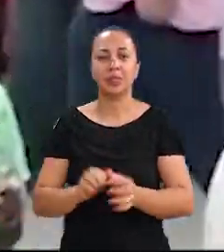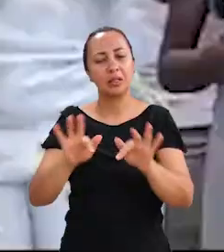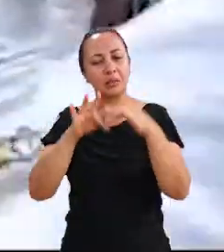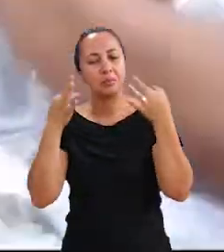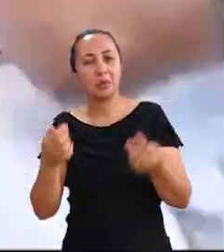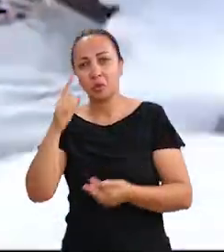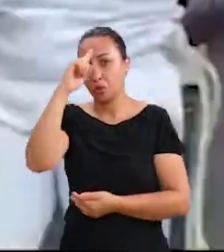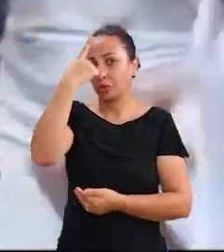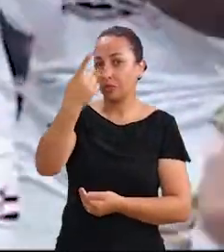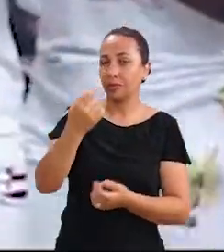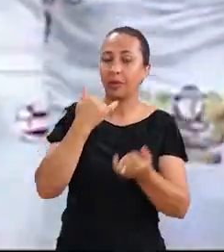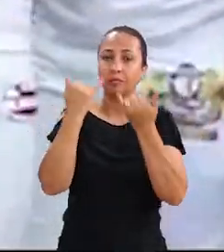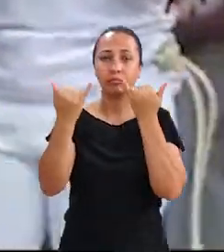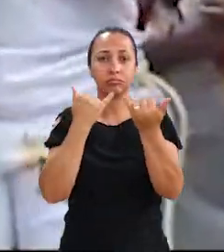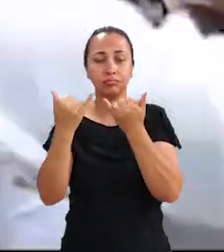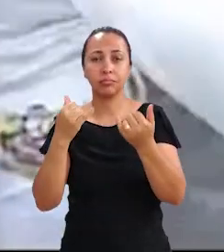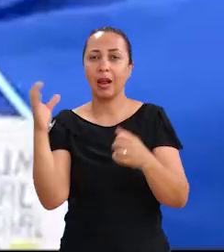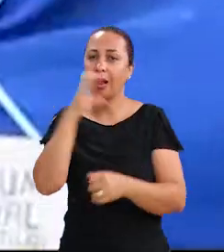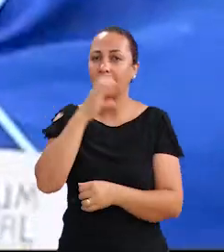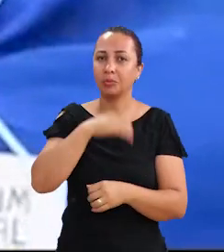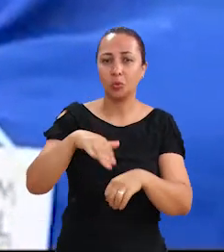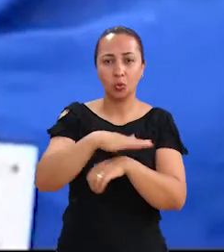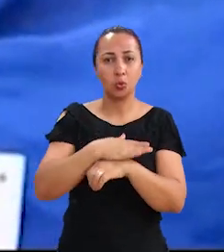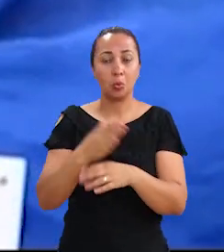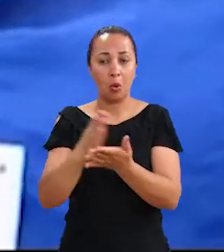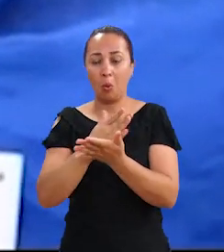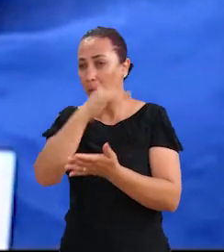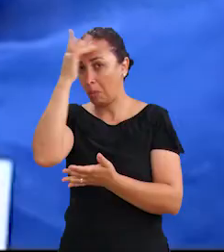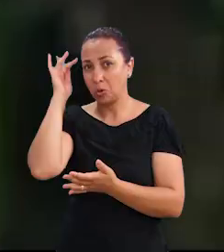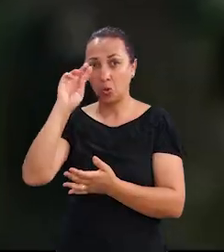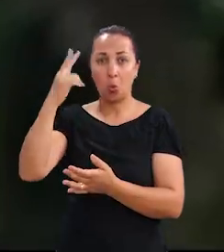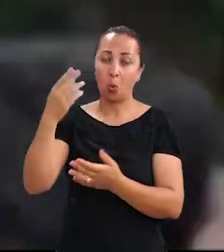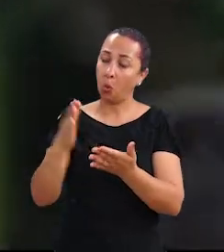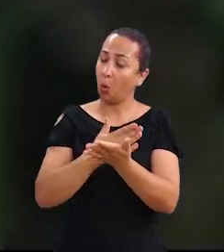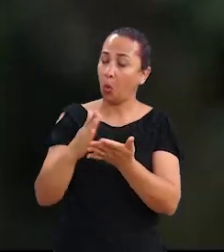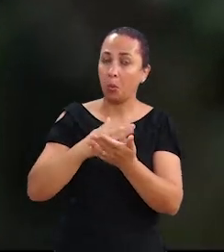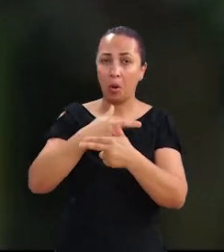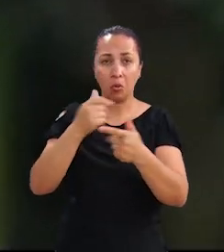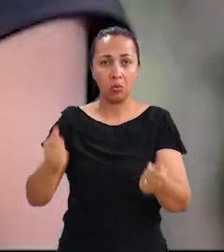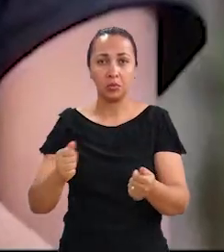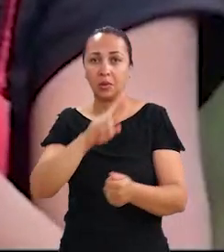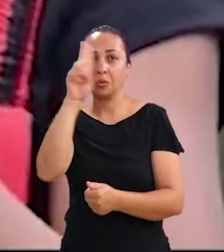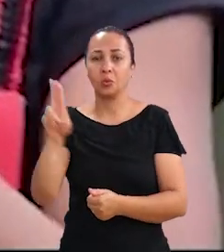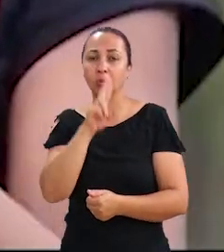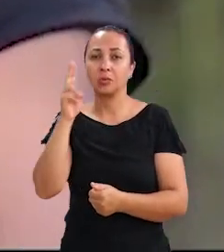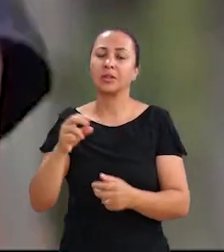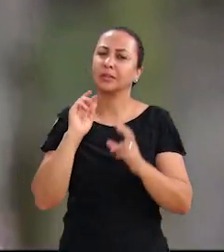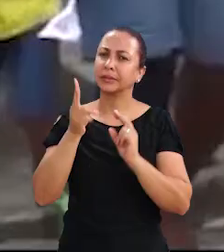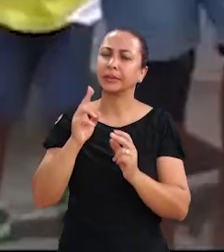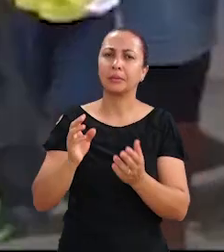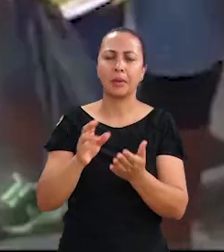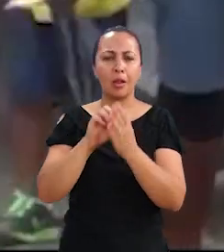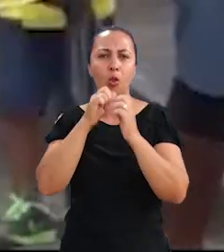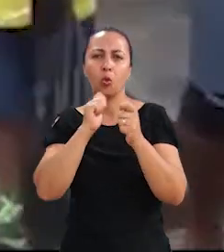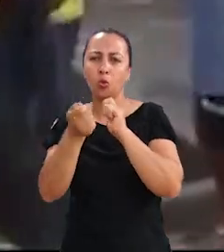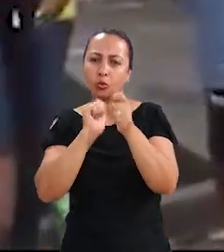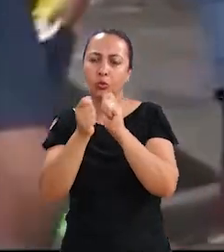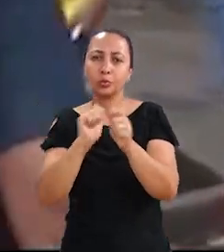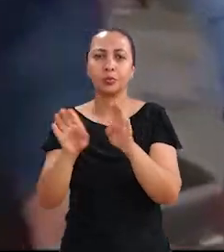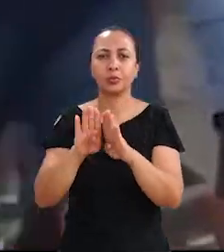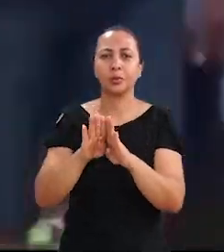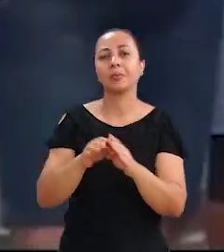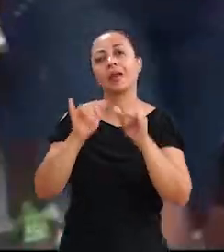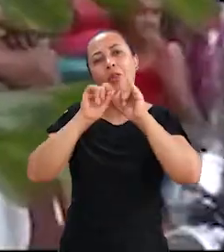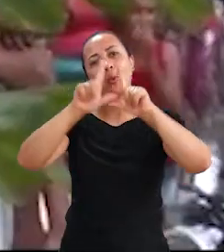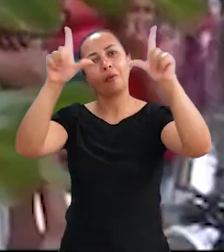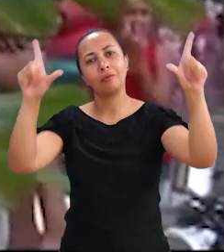simplificadores de ideias e informar rapidamente sobre algo ou alguém, costumam ser utilizados com frequência no jornalismo e na